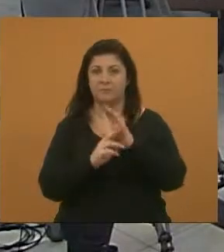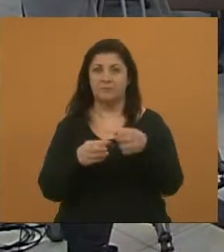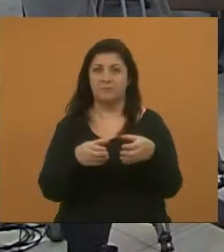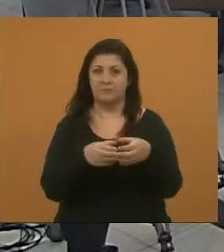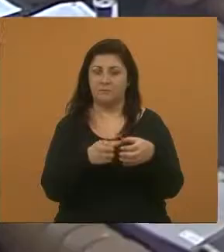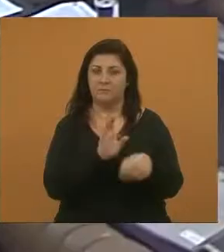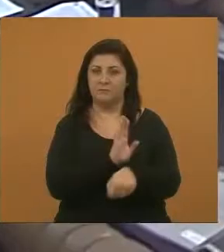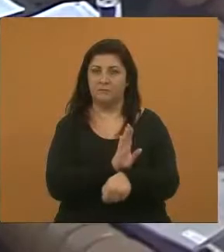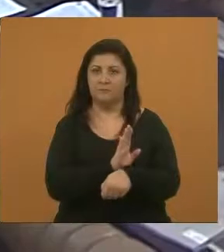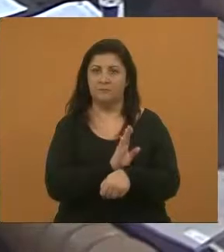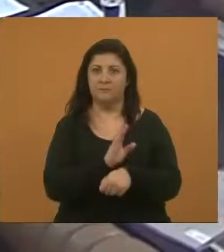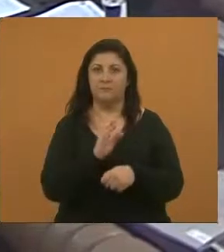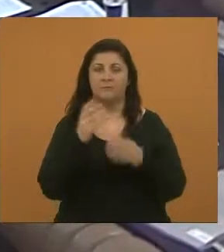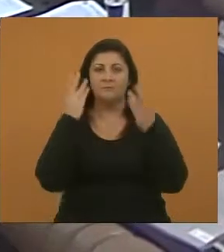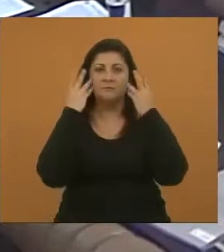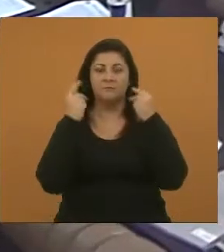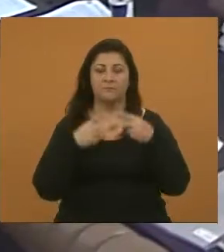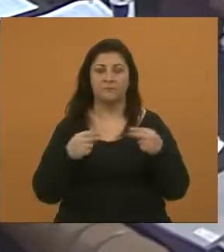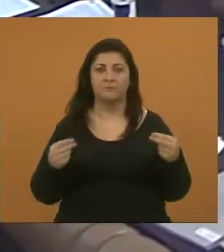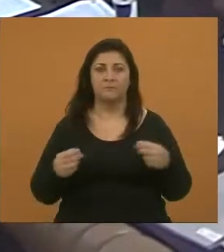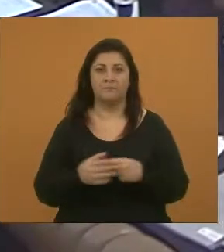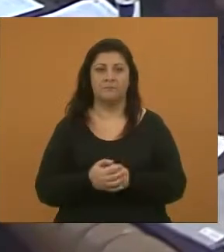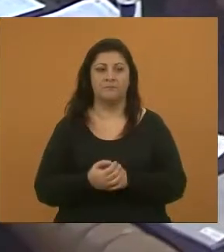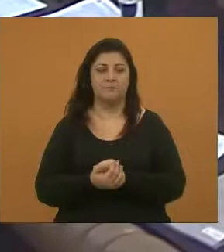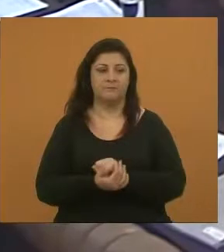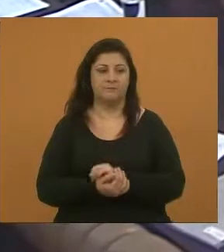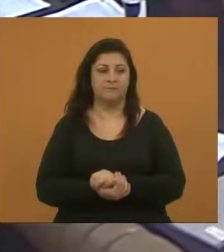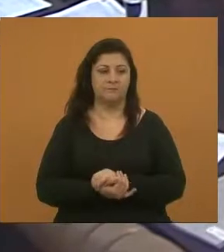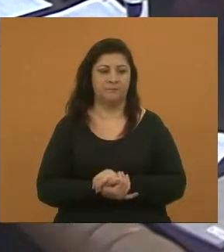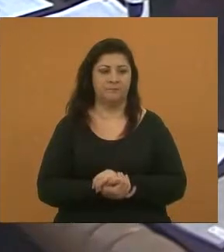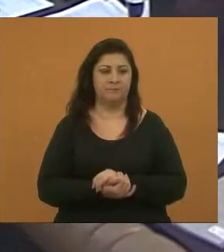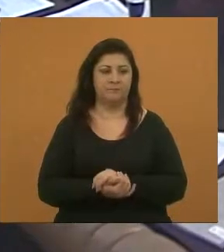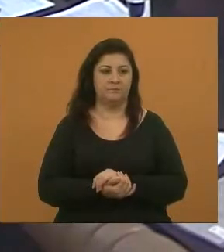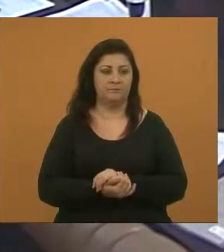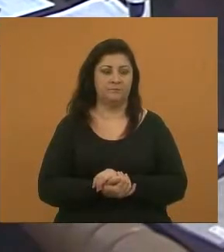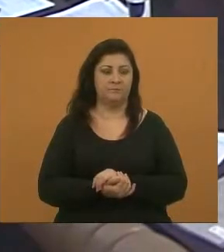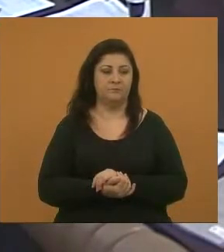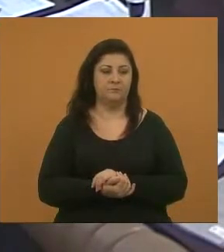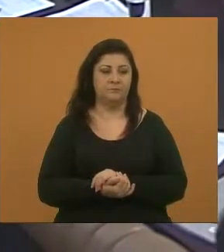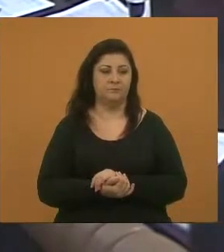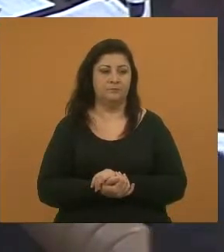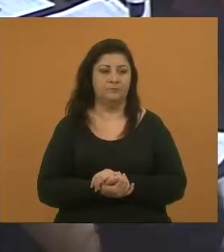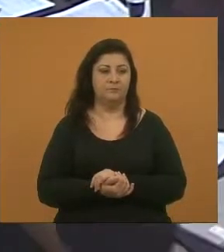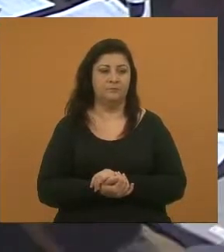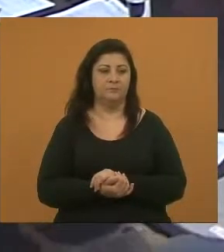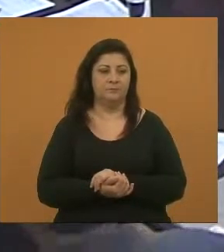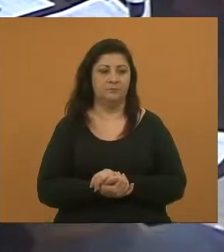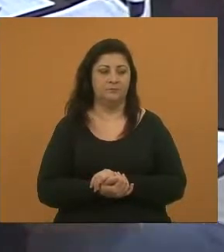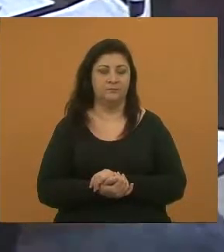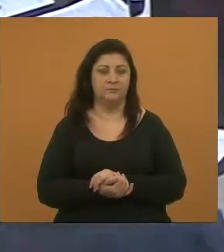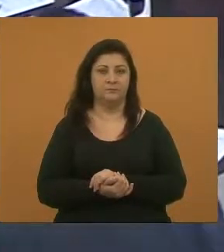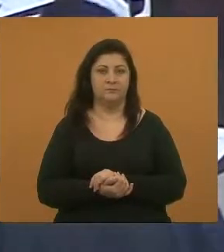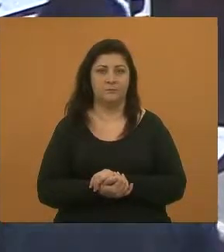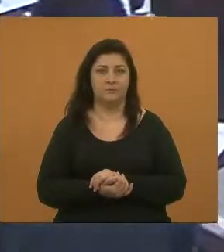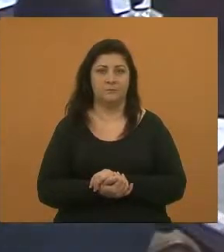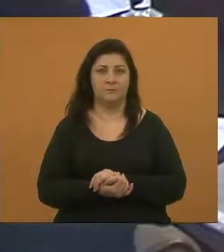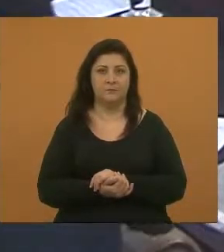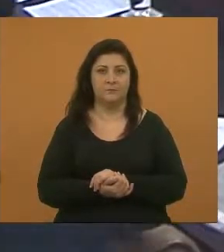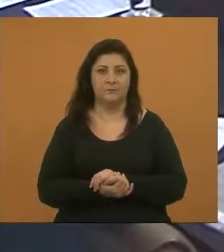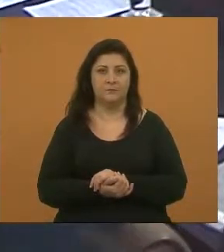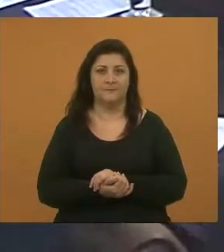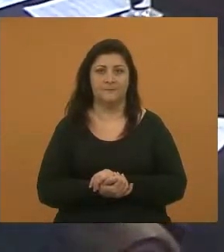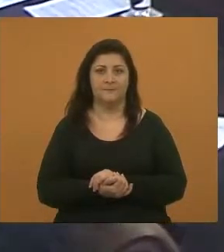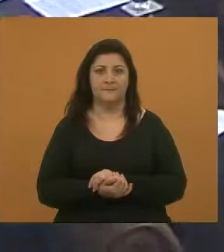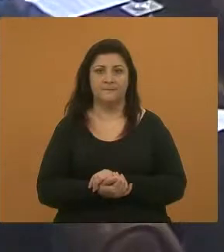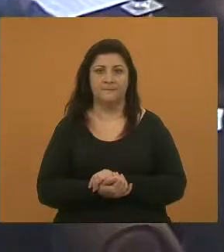Ano. Neste ano, a Câmara Municipal de Jacareí homenageou 2 veterinários da cidade, que são eles André